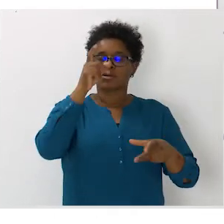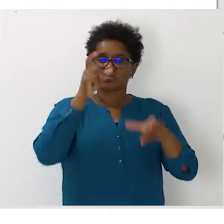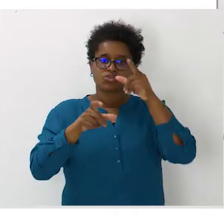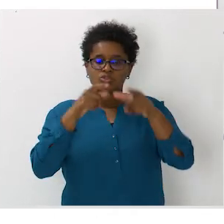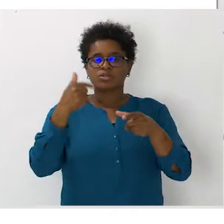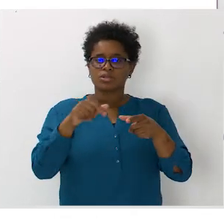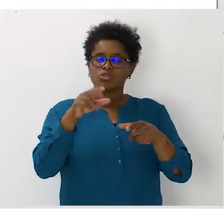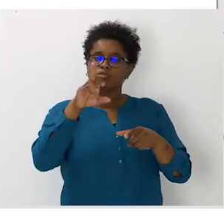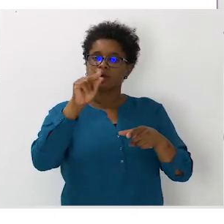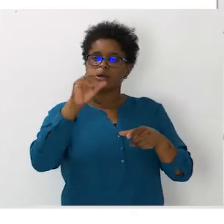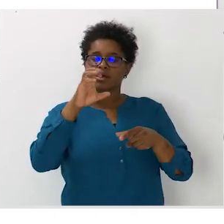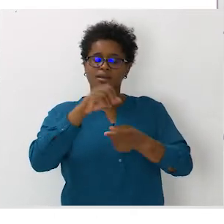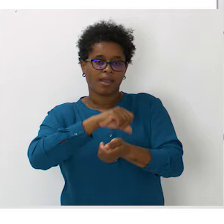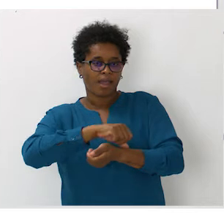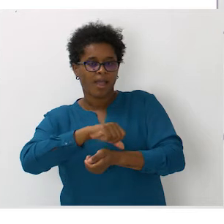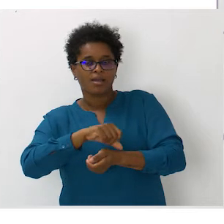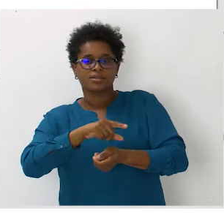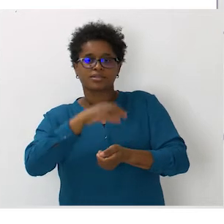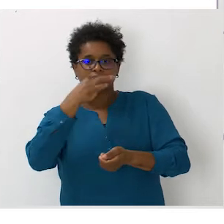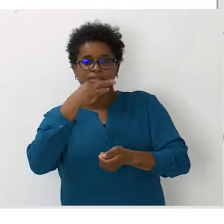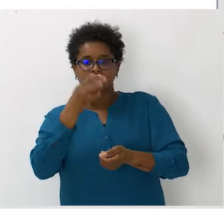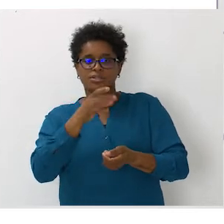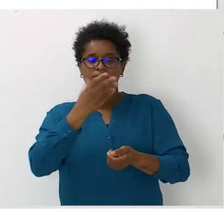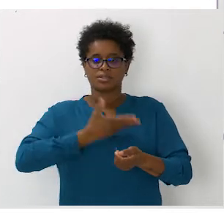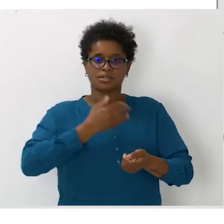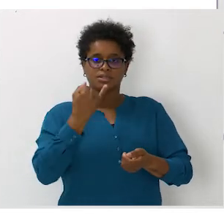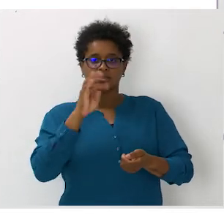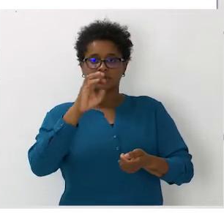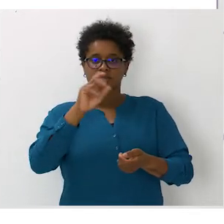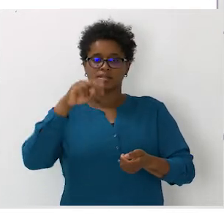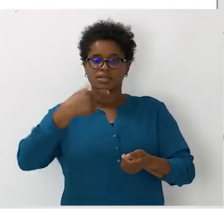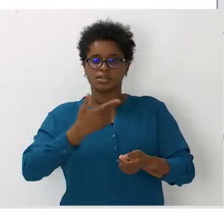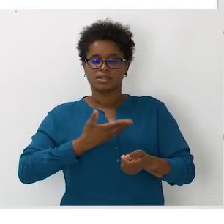pertencentes a uma raça que se diz descender de Sem.